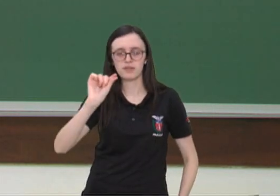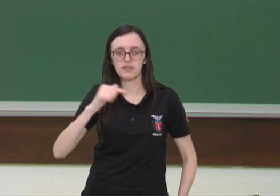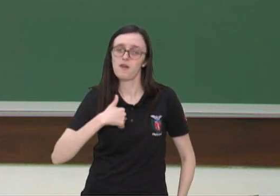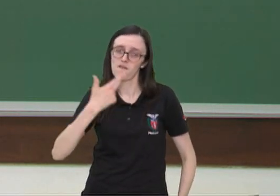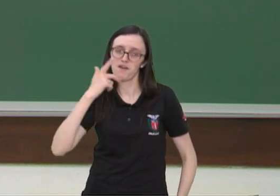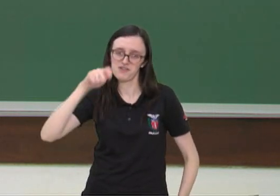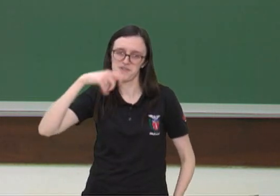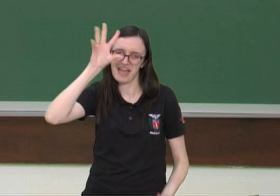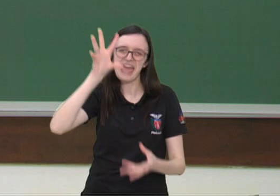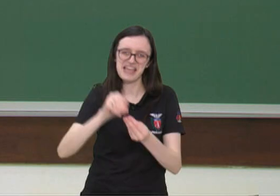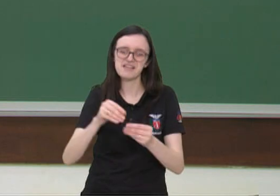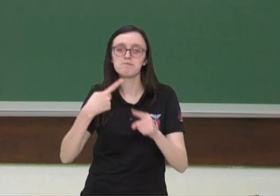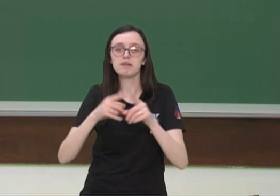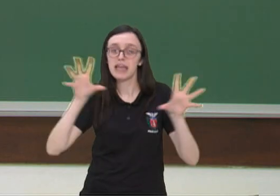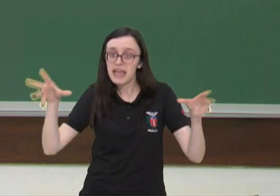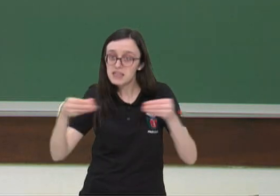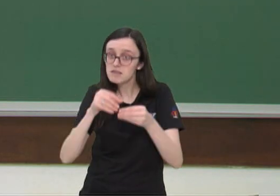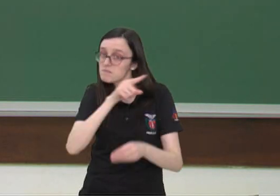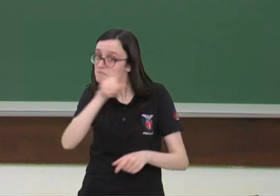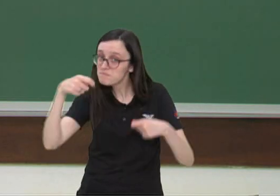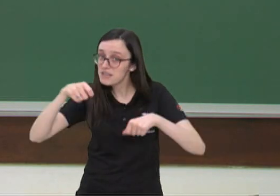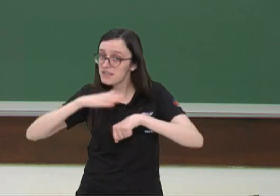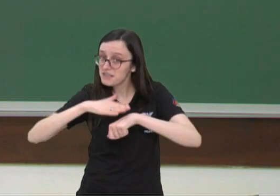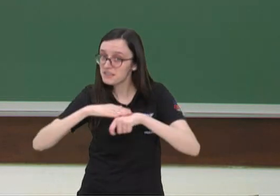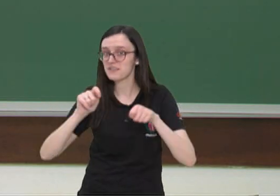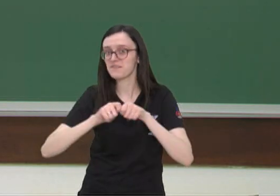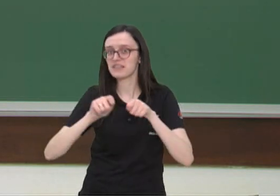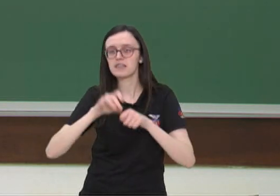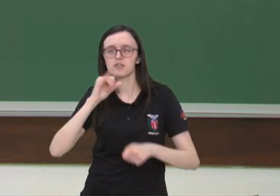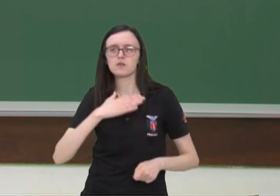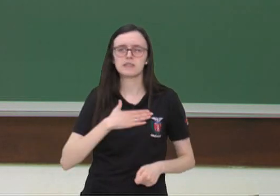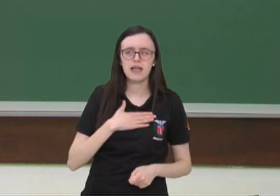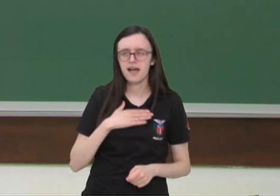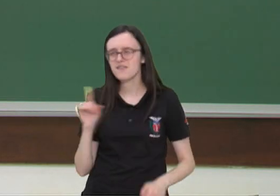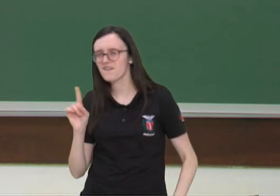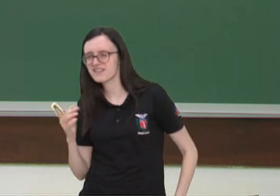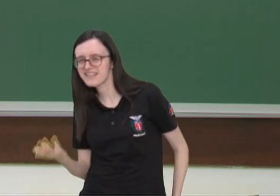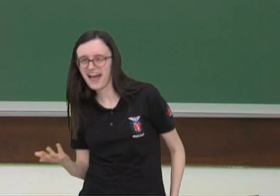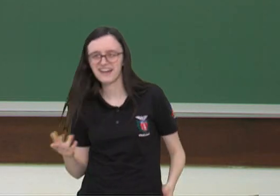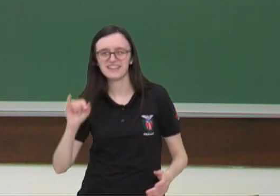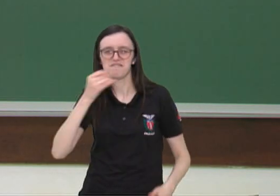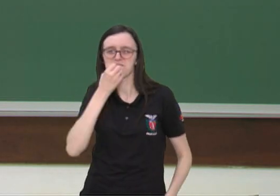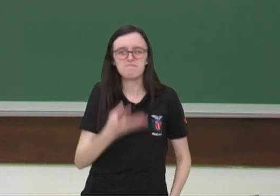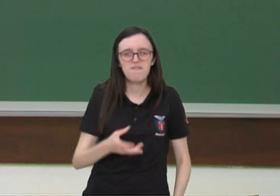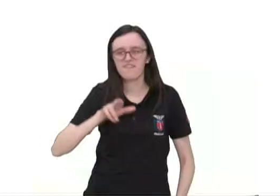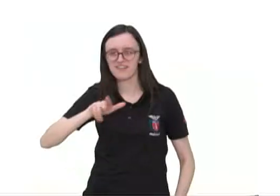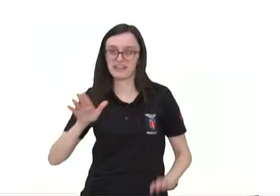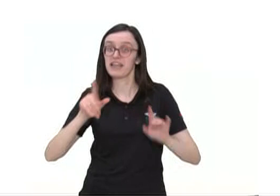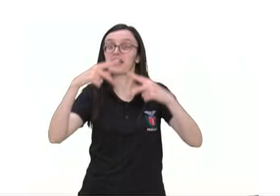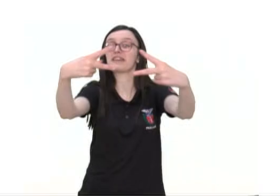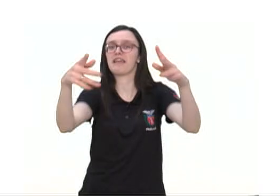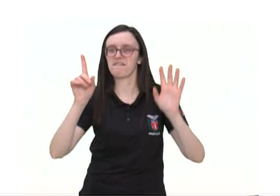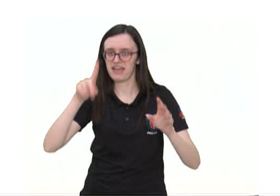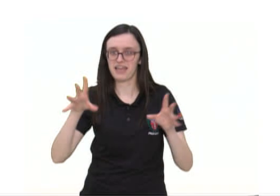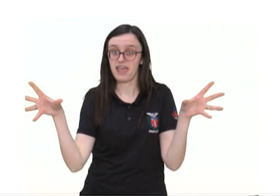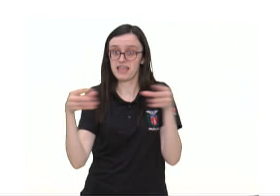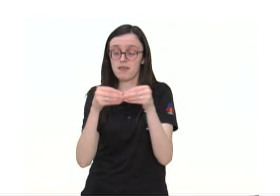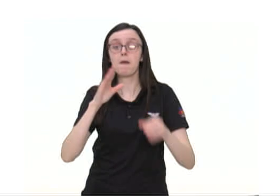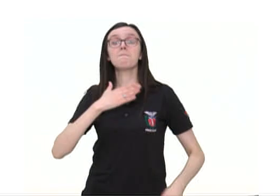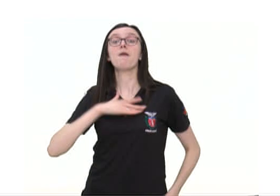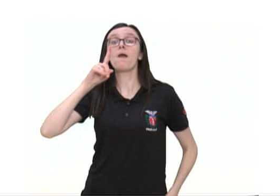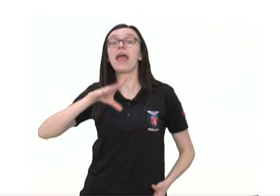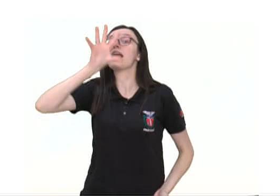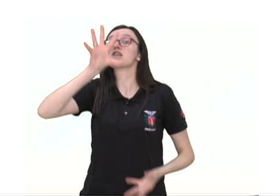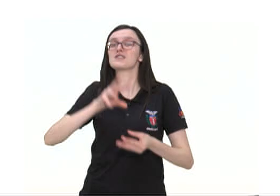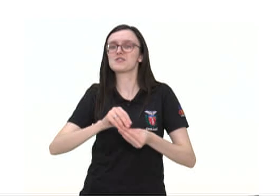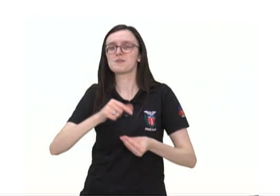falar do resumo, porque a resenha são vocês que têm que fazer, né, da aula, se gostaram, se não gostaram, se foi bom, se não foi. Mas em